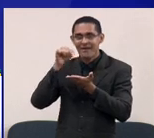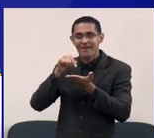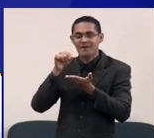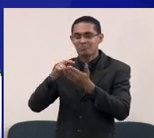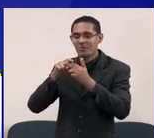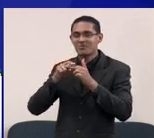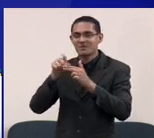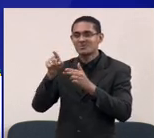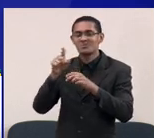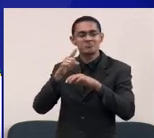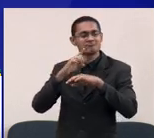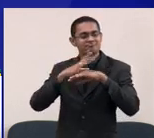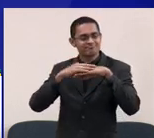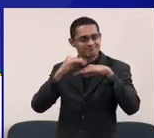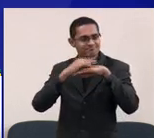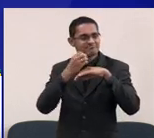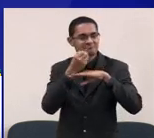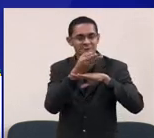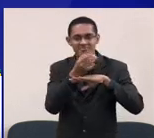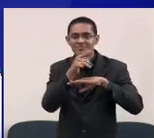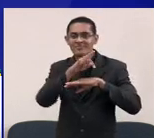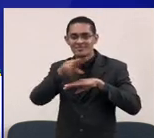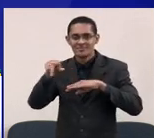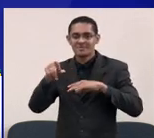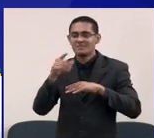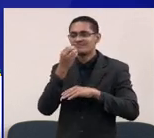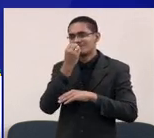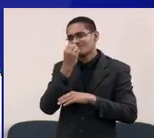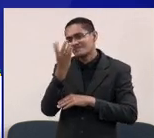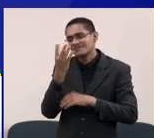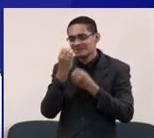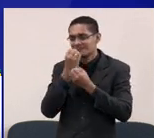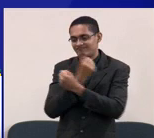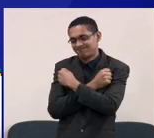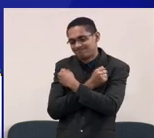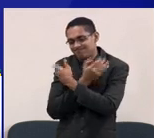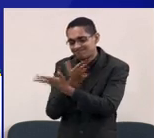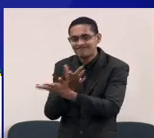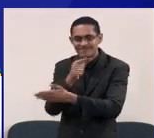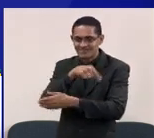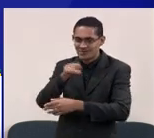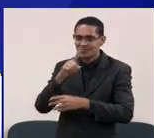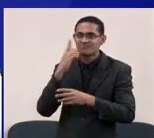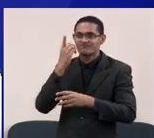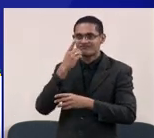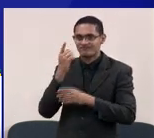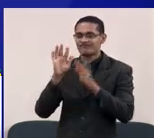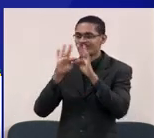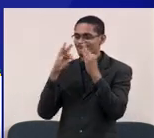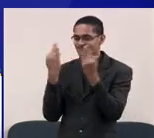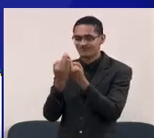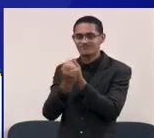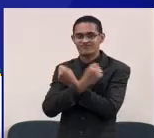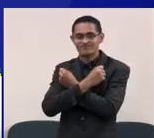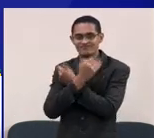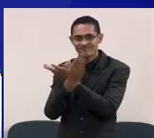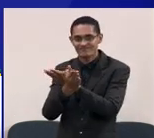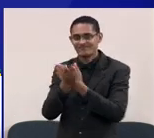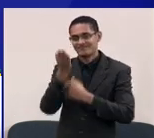você traz carinho para todos nós. Um beijo enorme de todos os deputados, de toda a minha família, para